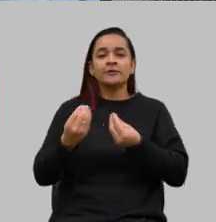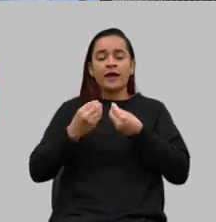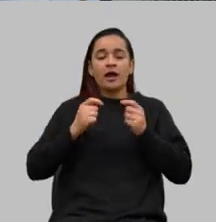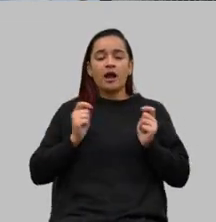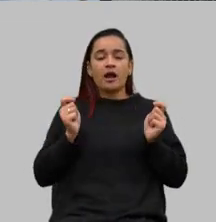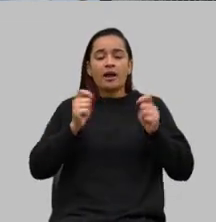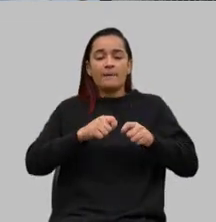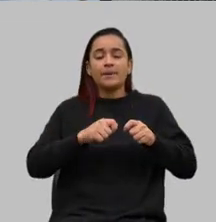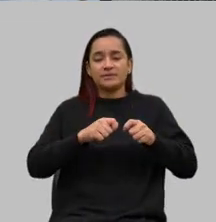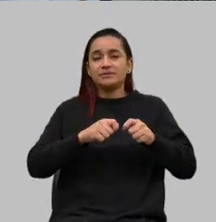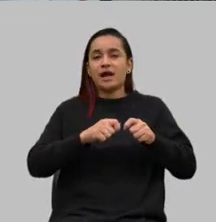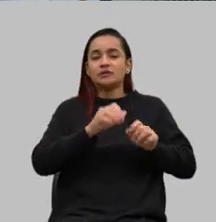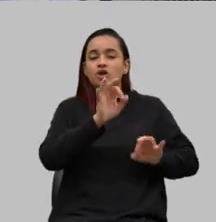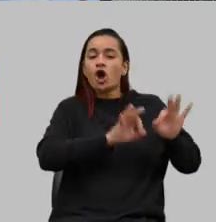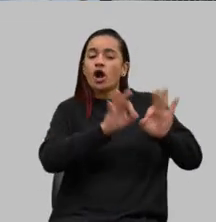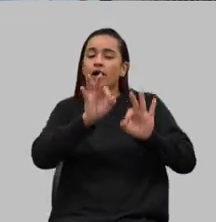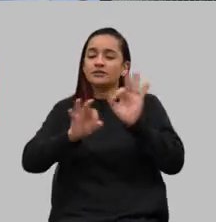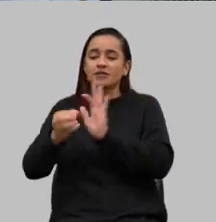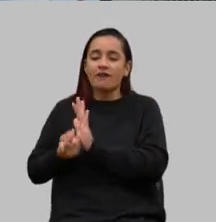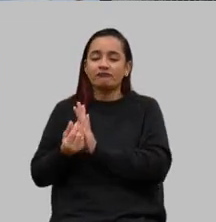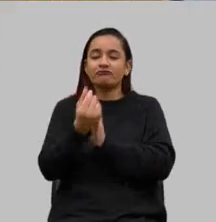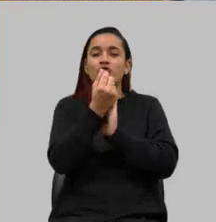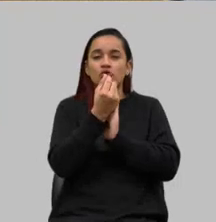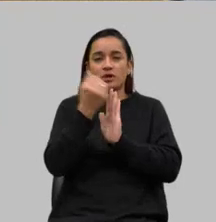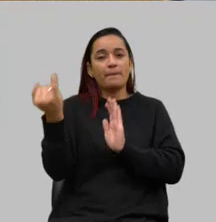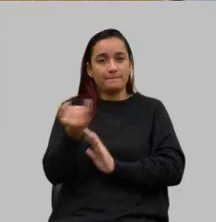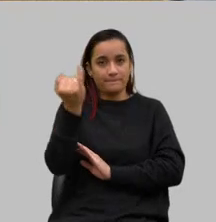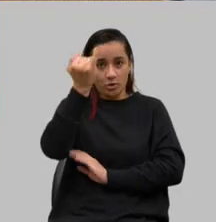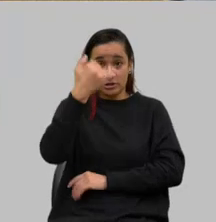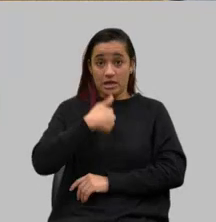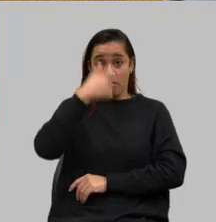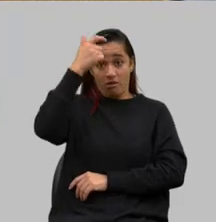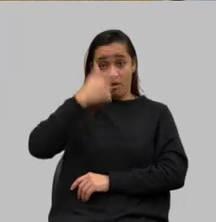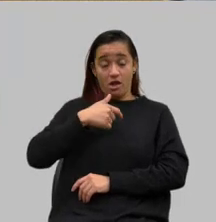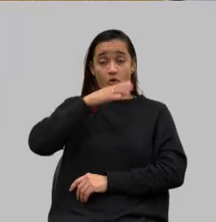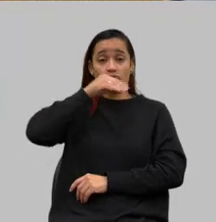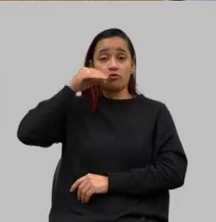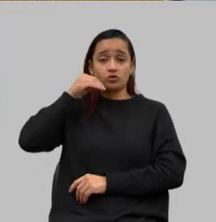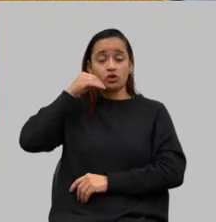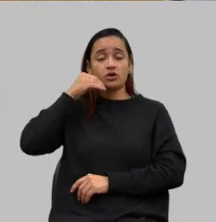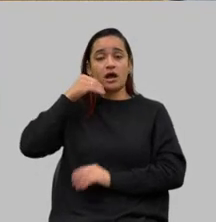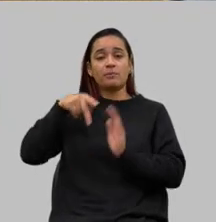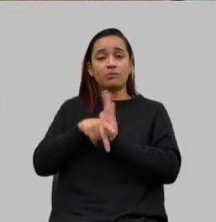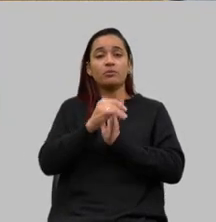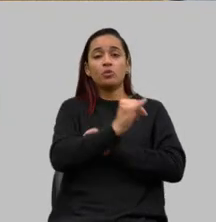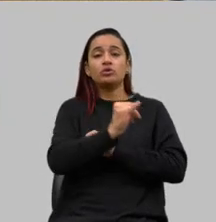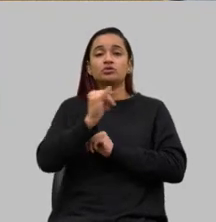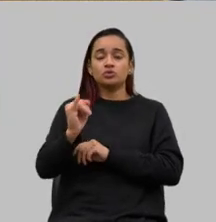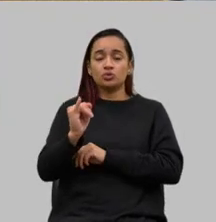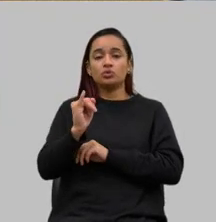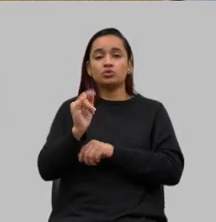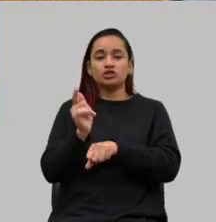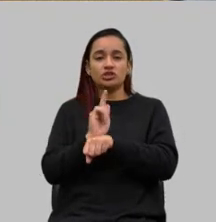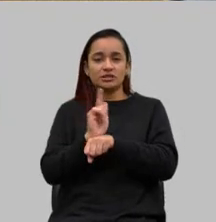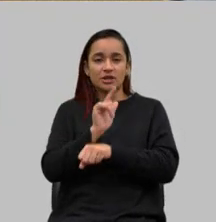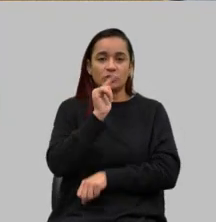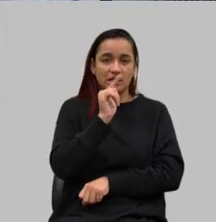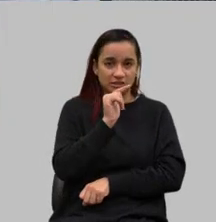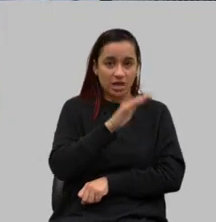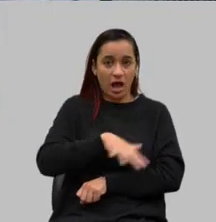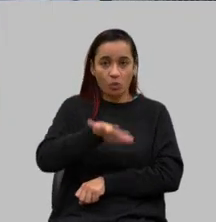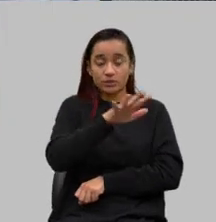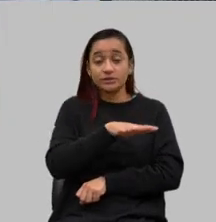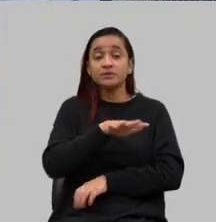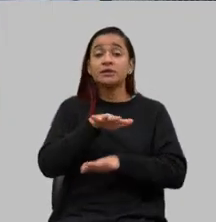reorganizar esse fundo tão importante eu sou servidora de carreira do Instituto Mineiro de gestão das águas né Há algum tempo os recursos